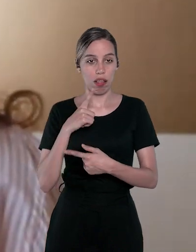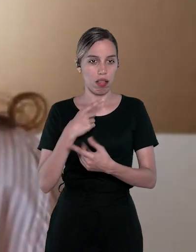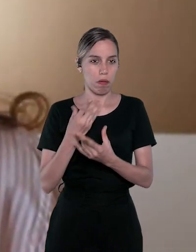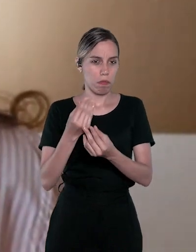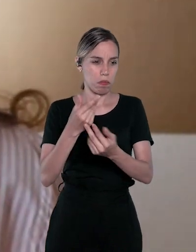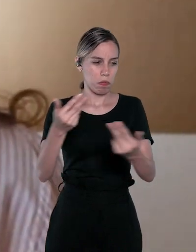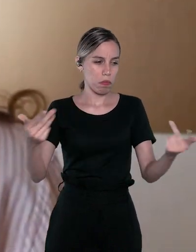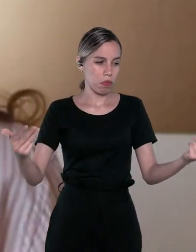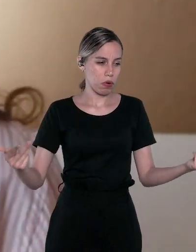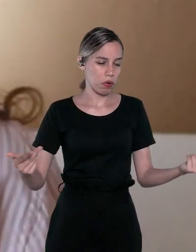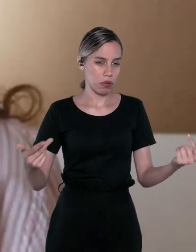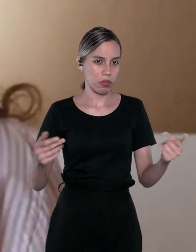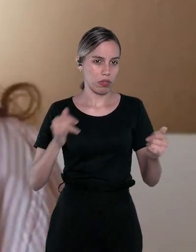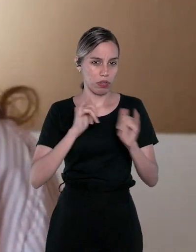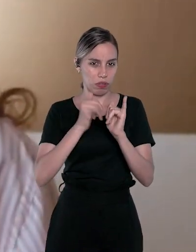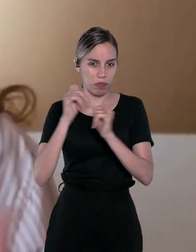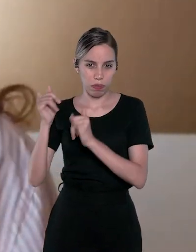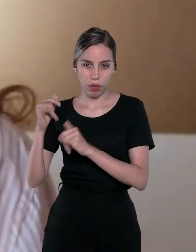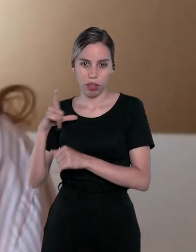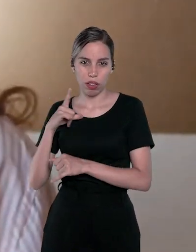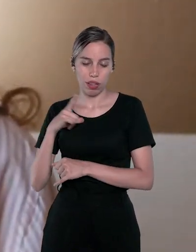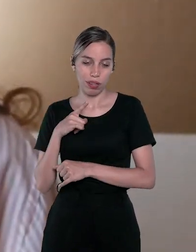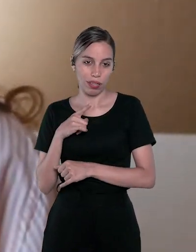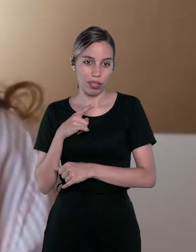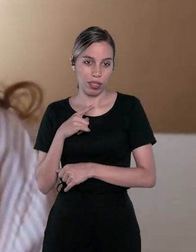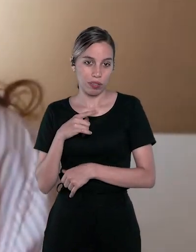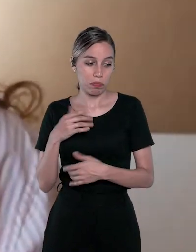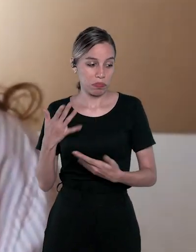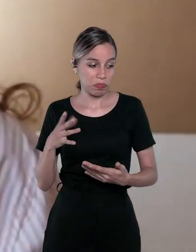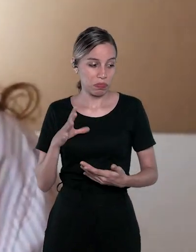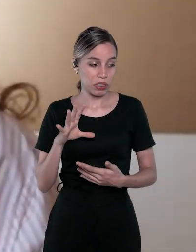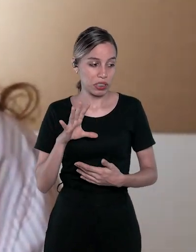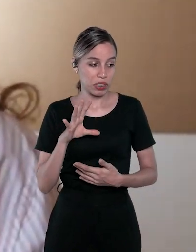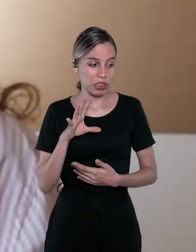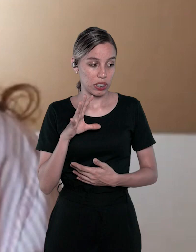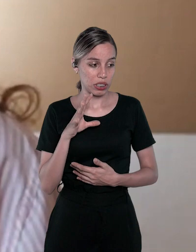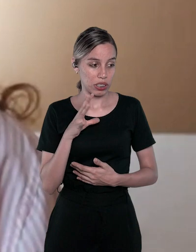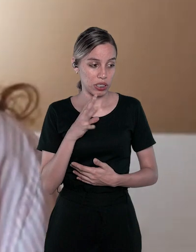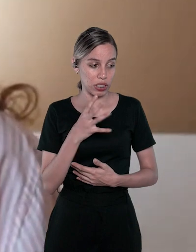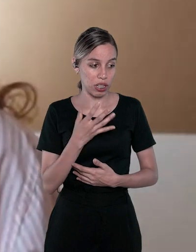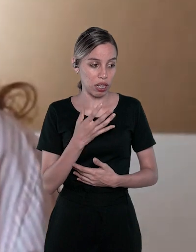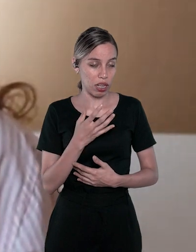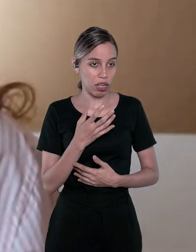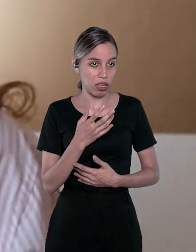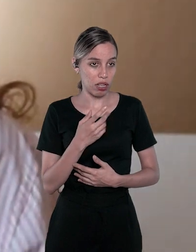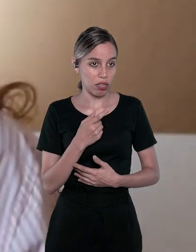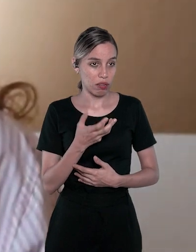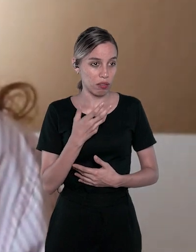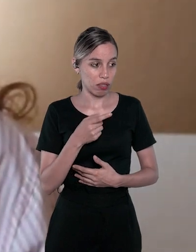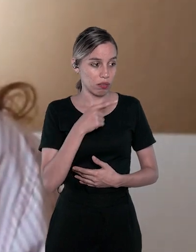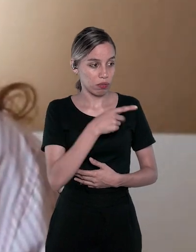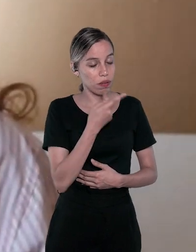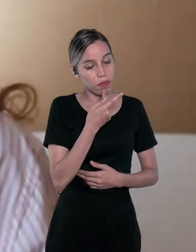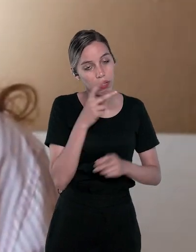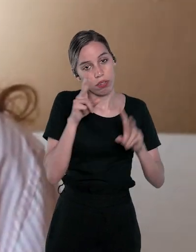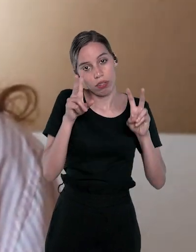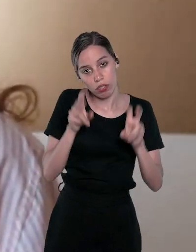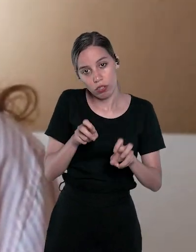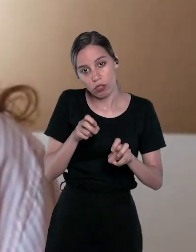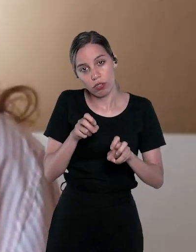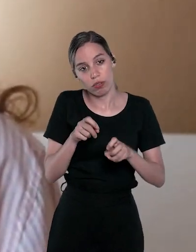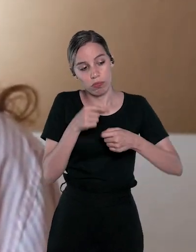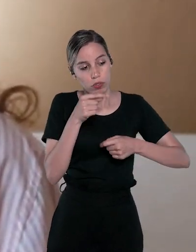coisa que a gente tem para consumir, né? Eu quero te pedir para falar a respeito disso, né?